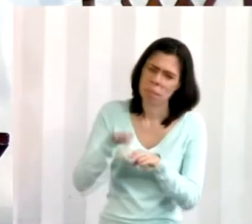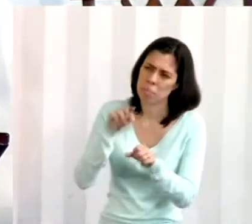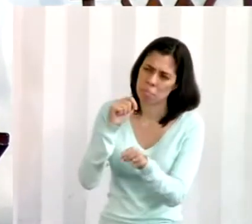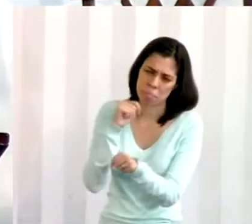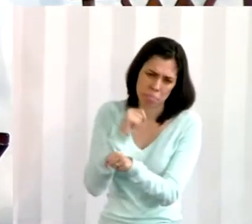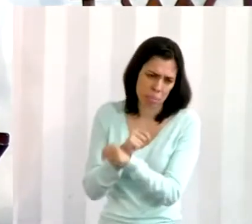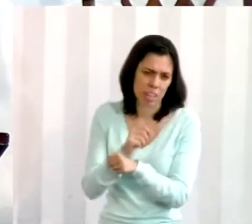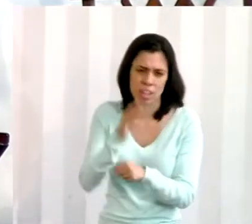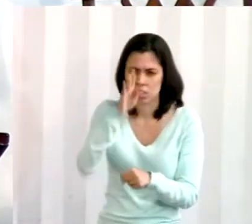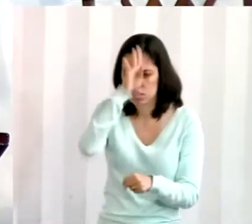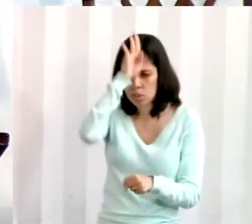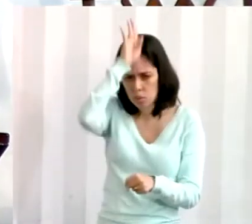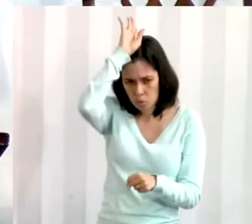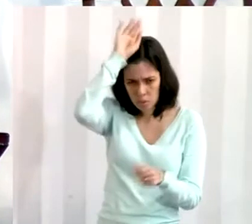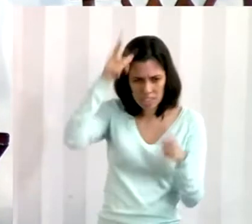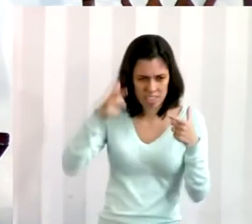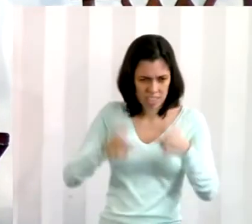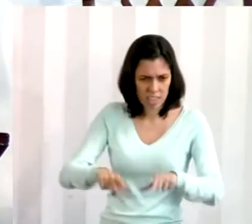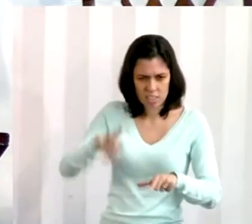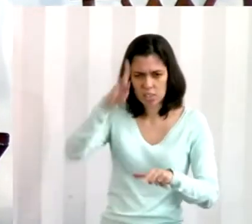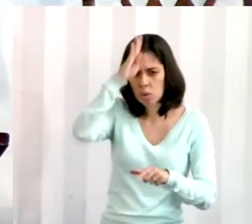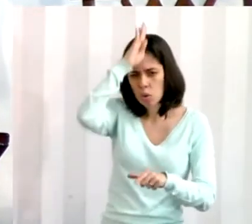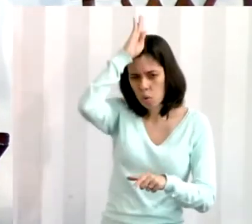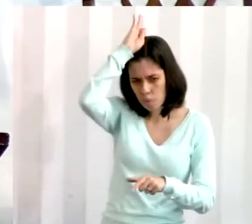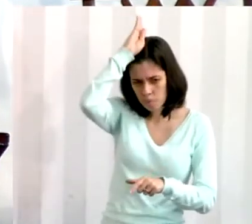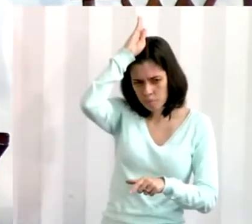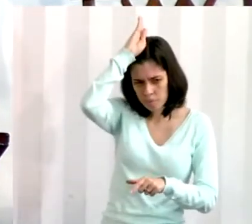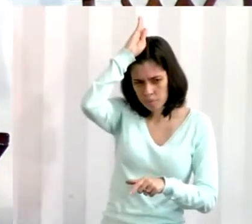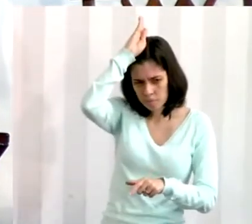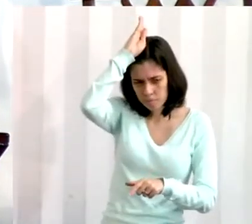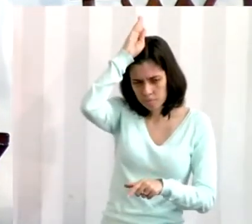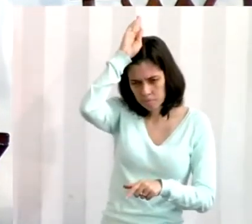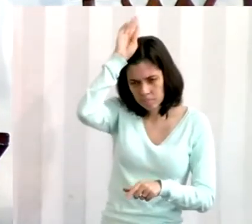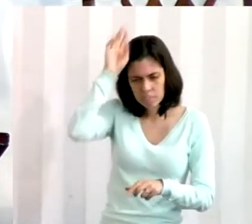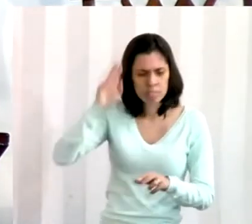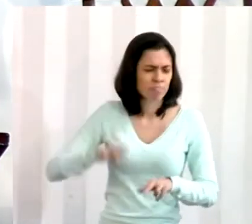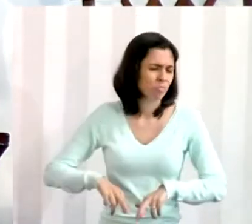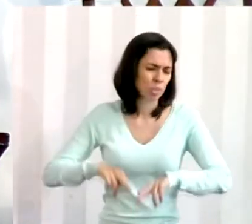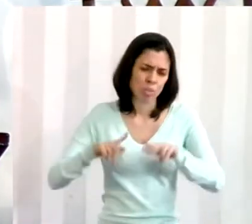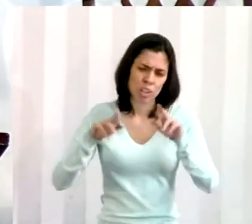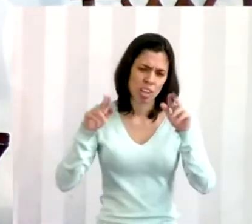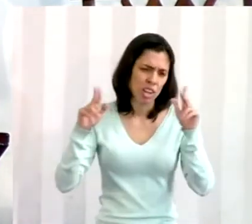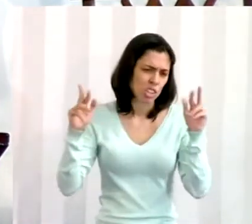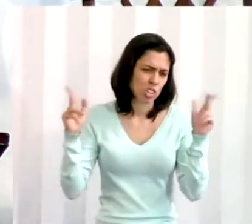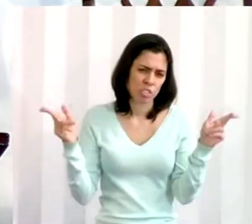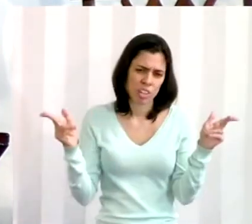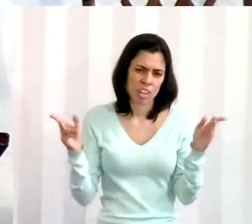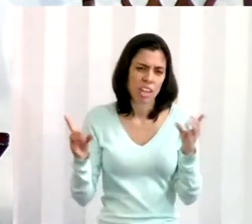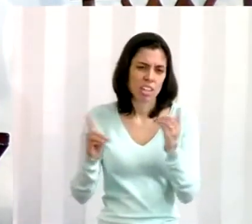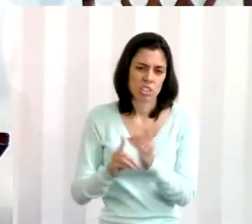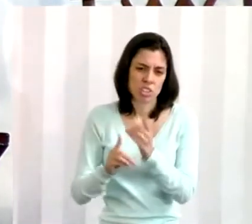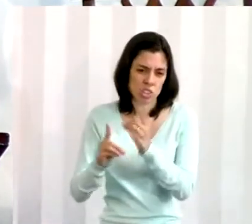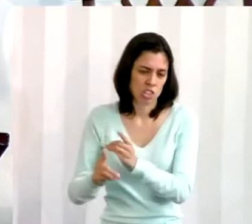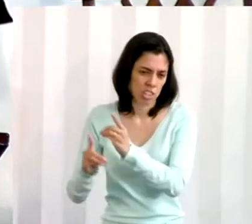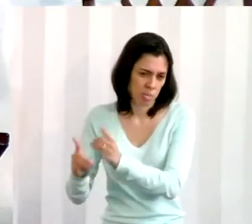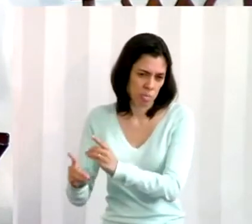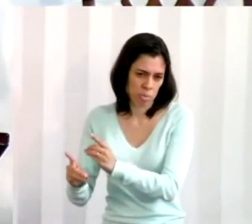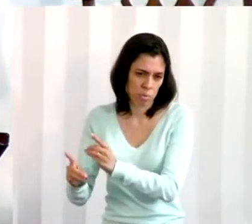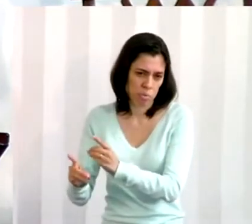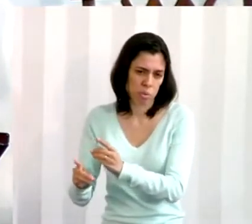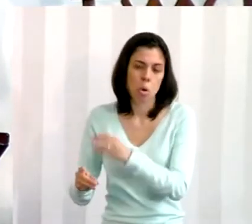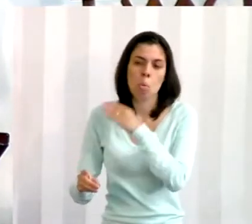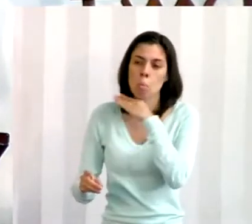foi exilado em Patmos e ficou até o fim da sua vida. Não tem honra nenhuma nesses homens, não tem glória nenhuma